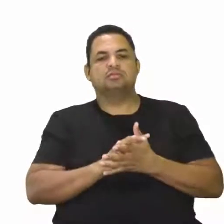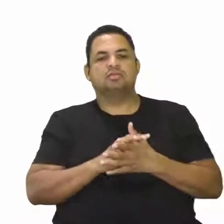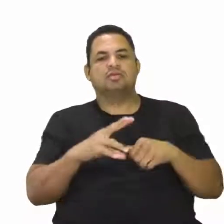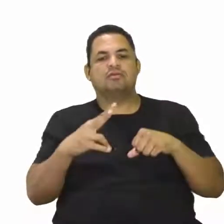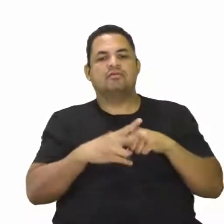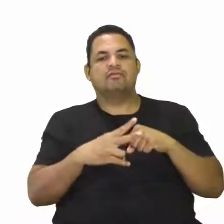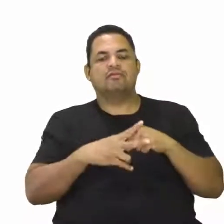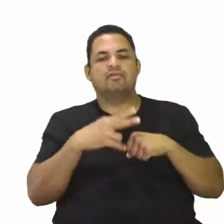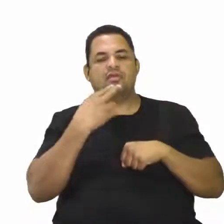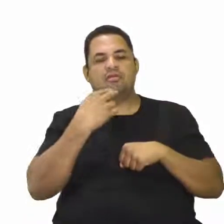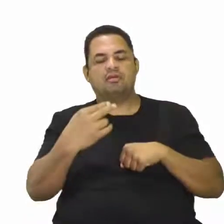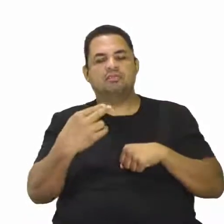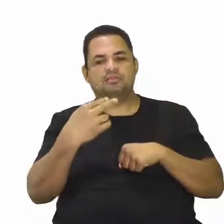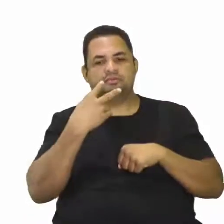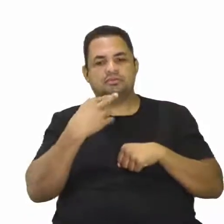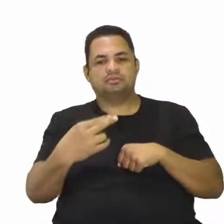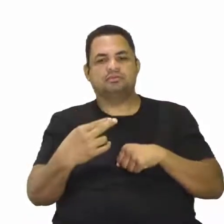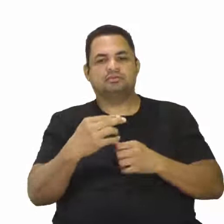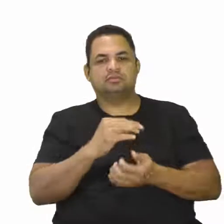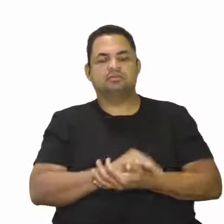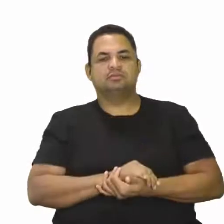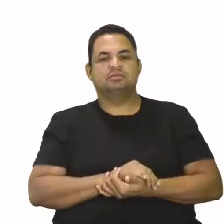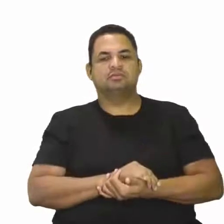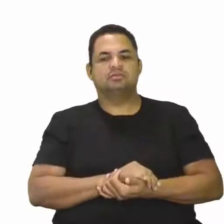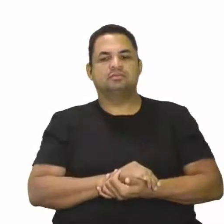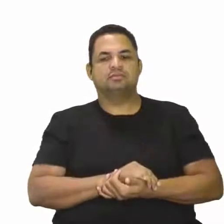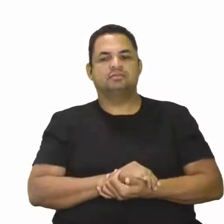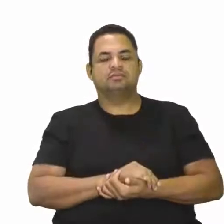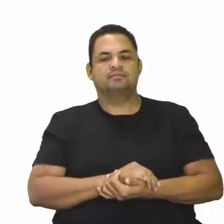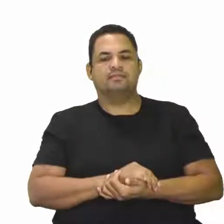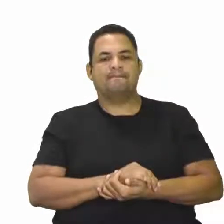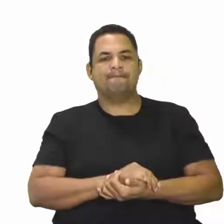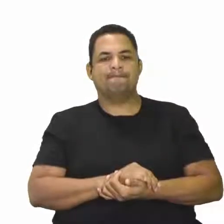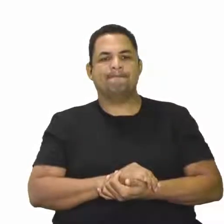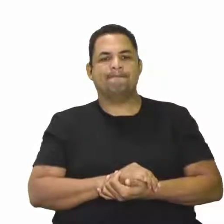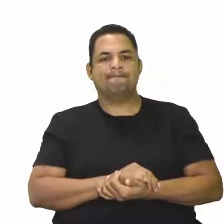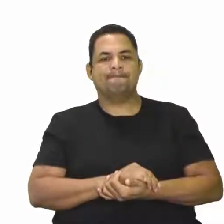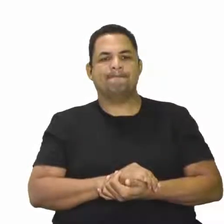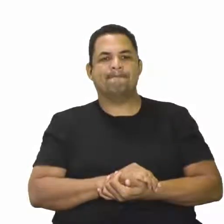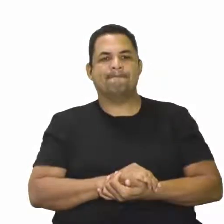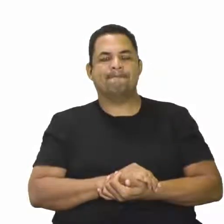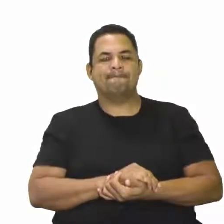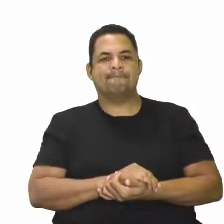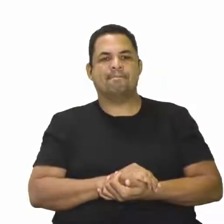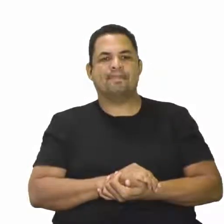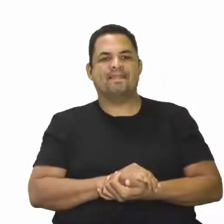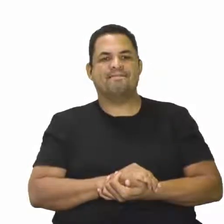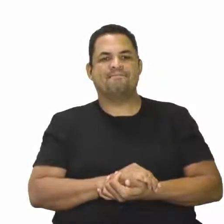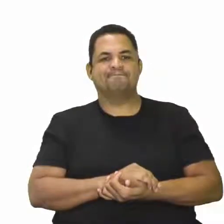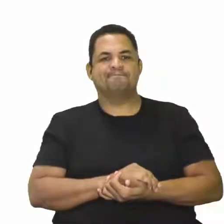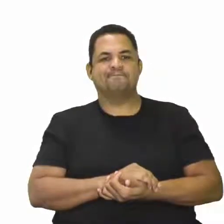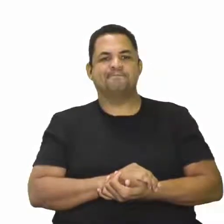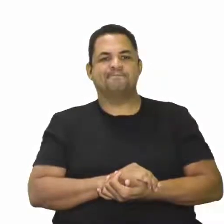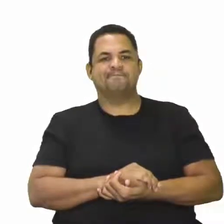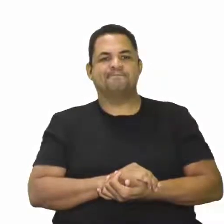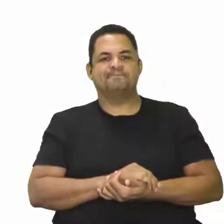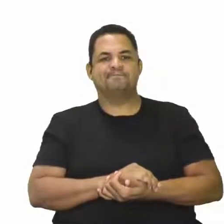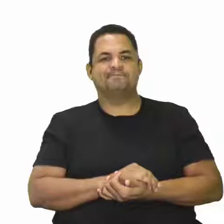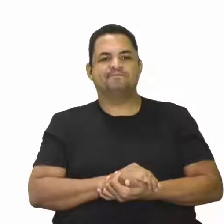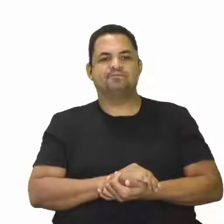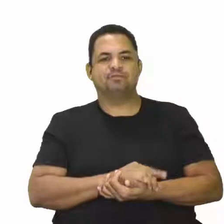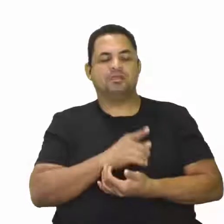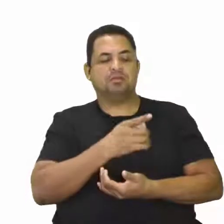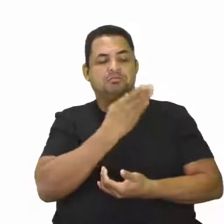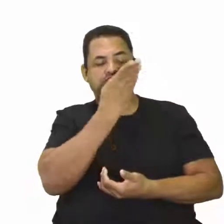verbal e não verbal, certo? Então vamos lá. Já não és como antes. Alguém que está bem por aqui que